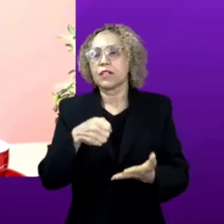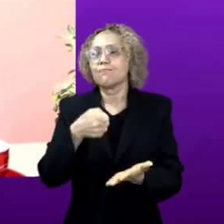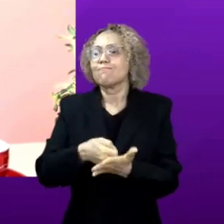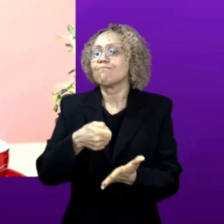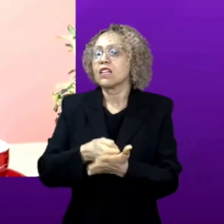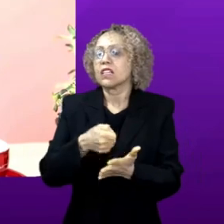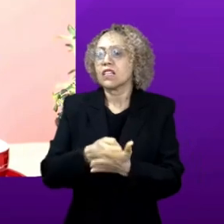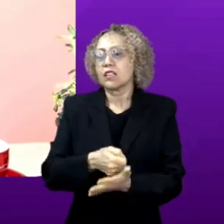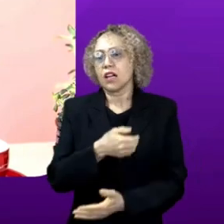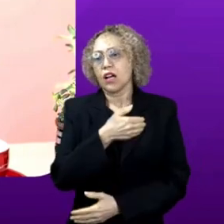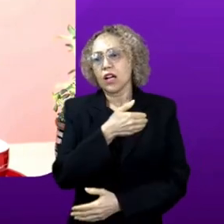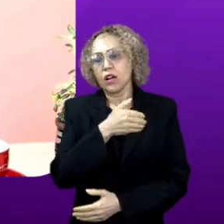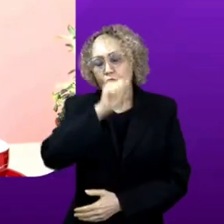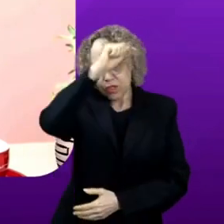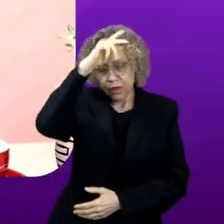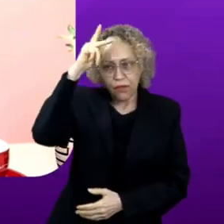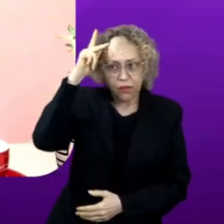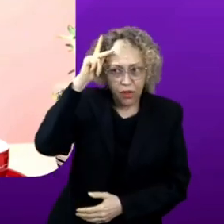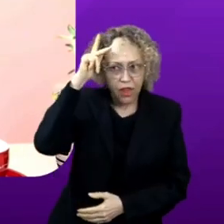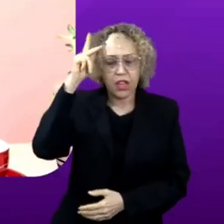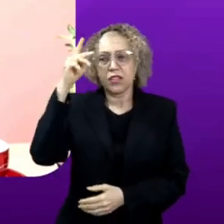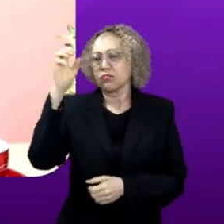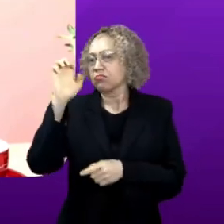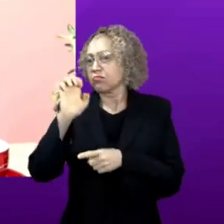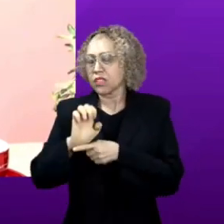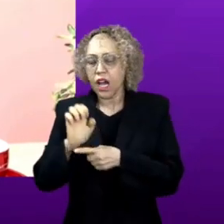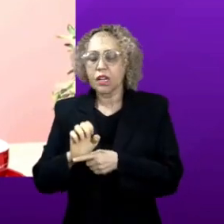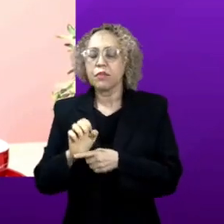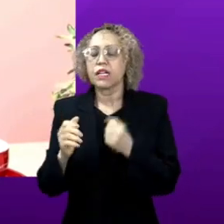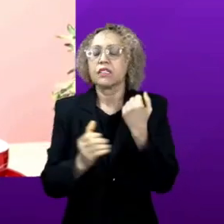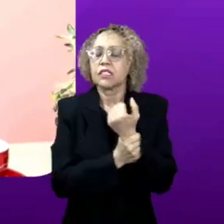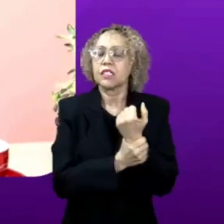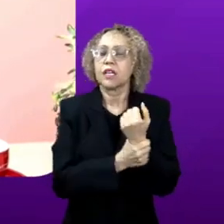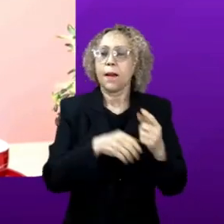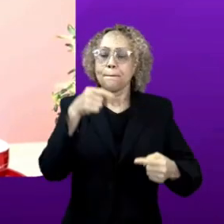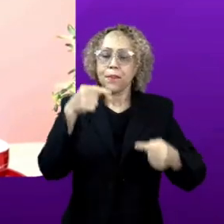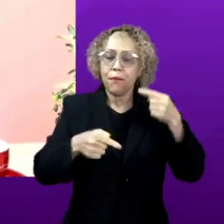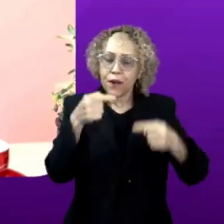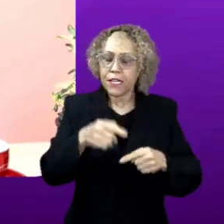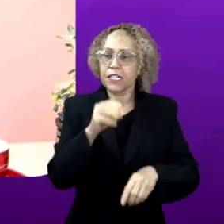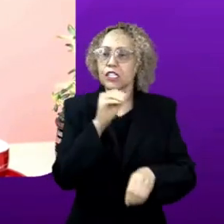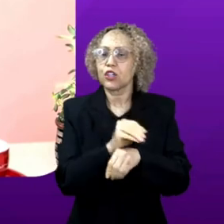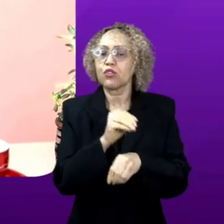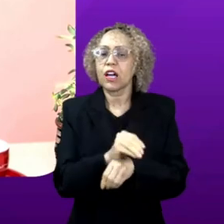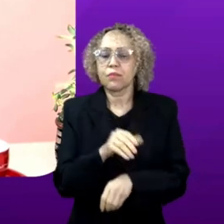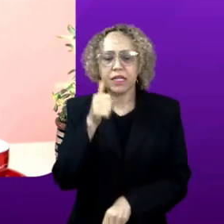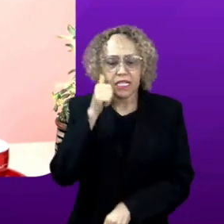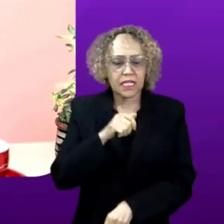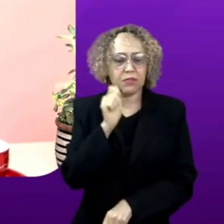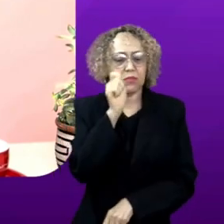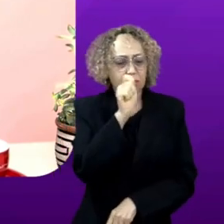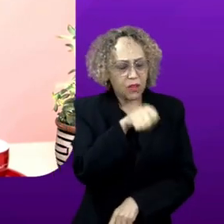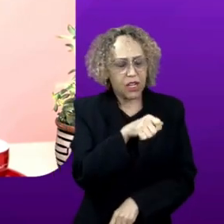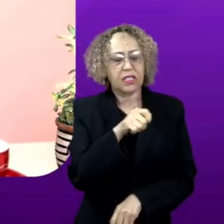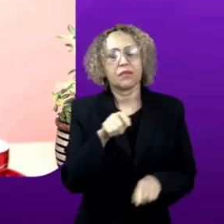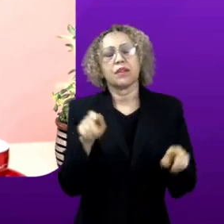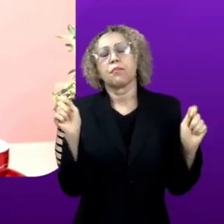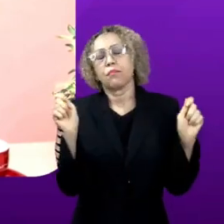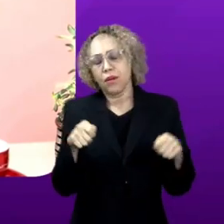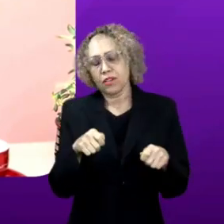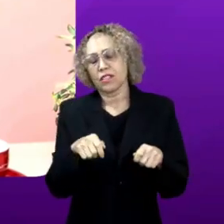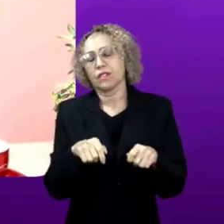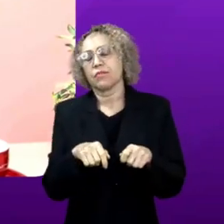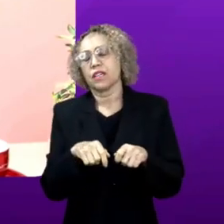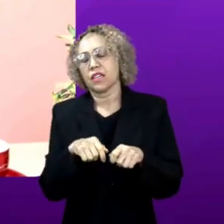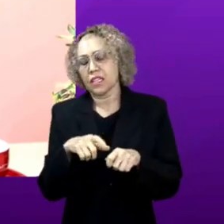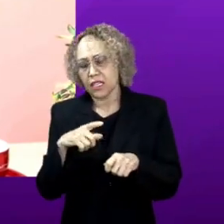para garantir políticas de cuidado, para que elas possam ter tempo de se dedicar ao trabalho, à